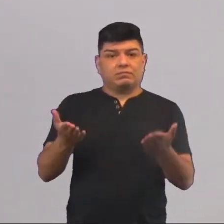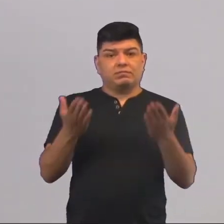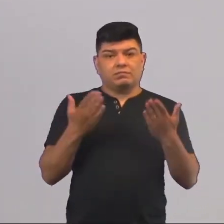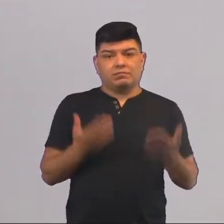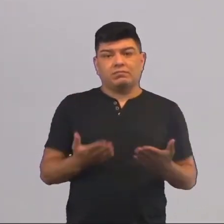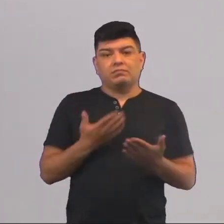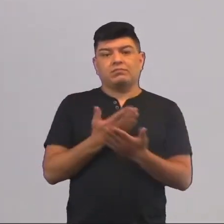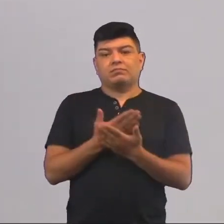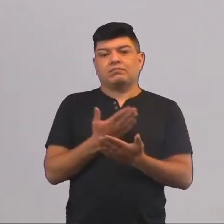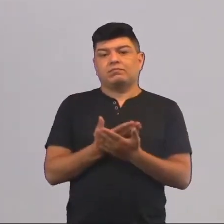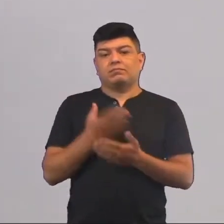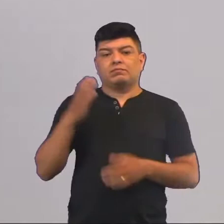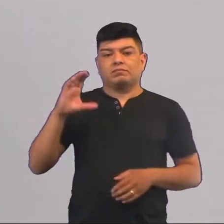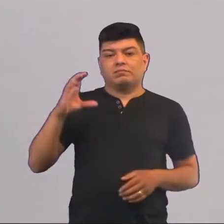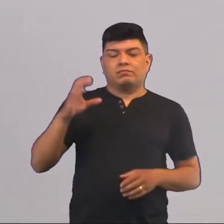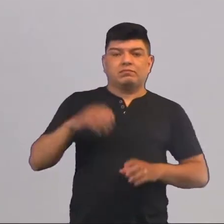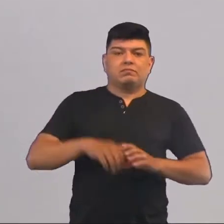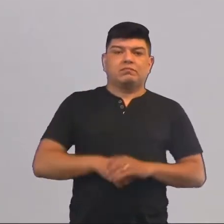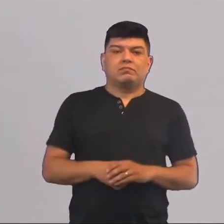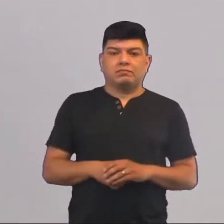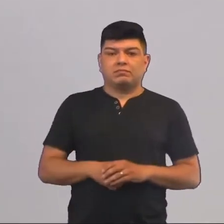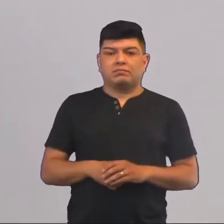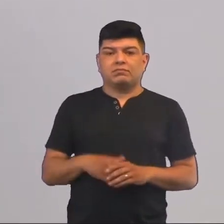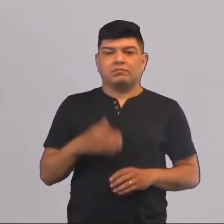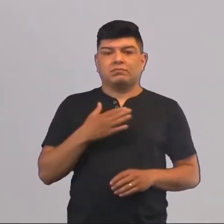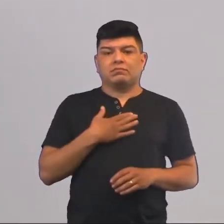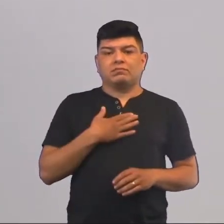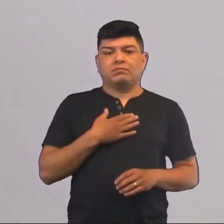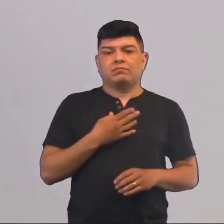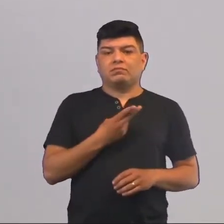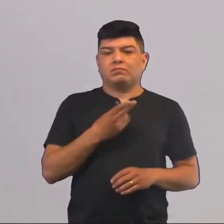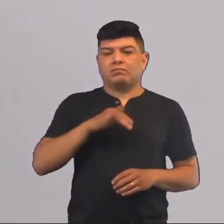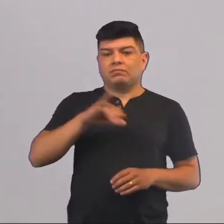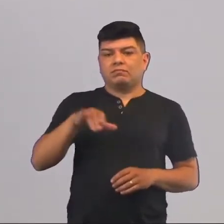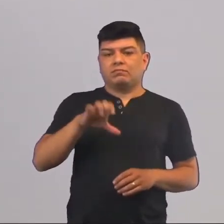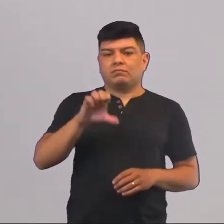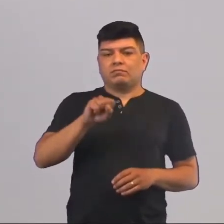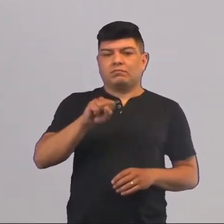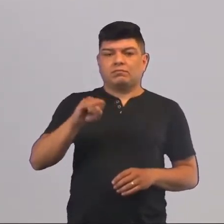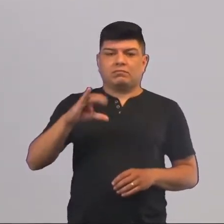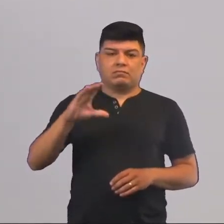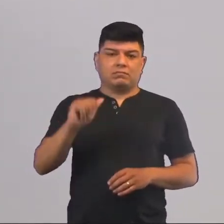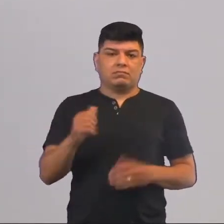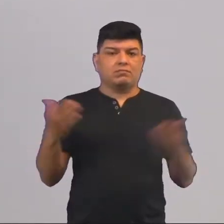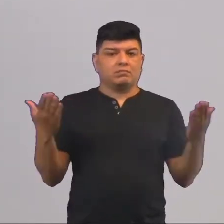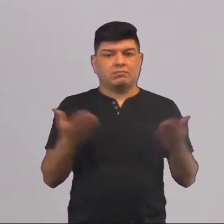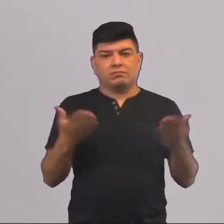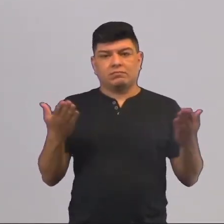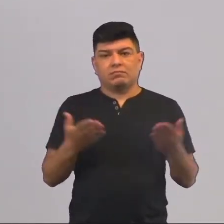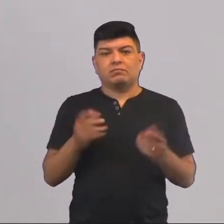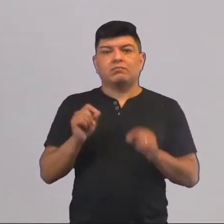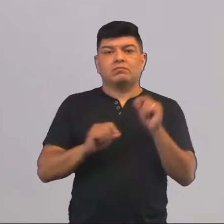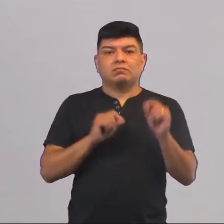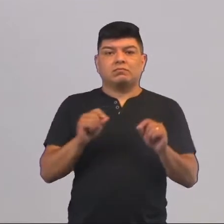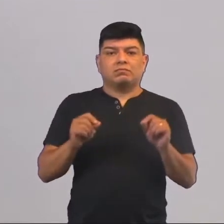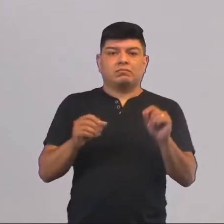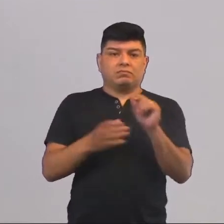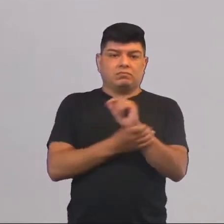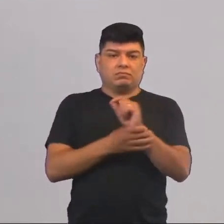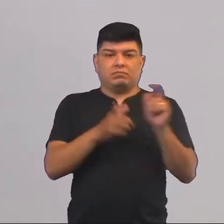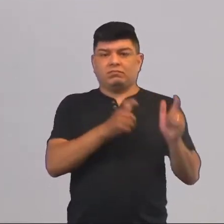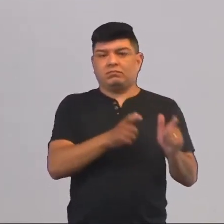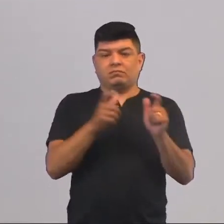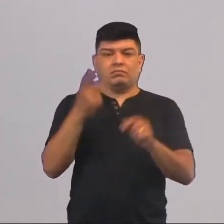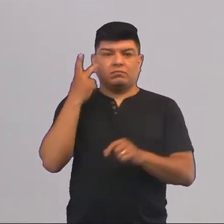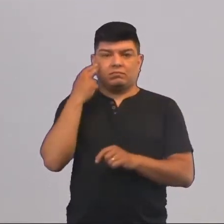Bem-vindos a mais uma aula de ciências. Eu sou a professora Jéssica. Na aula de hoje nós vamos ver sobre as medidas de proteção de